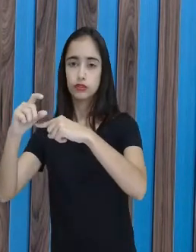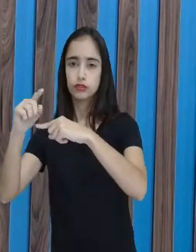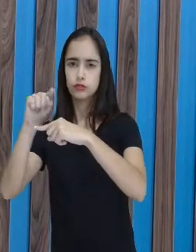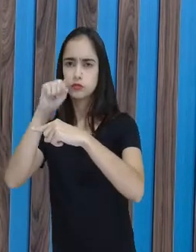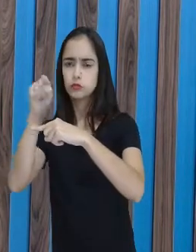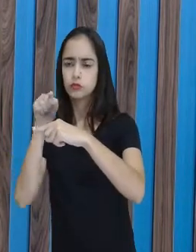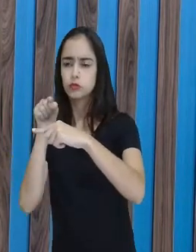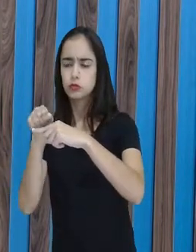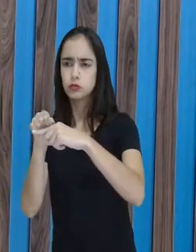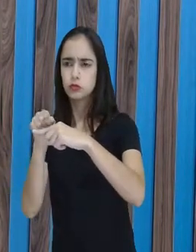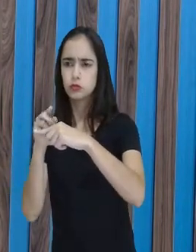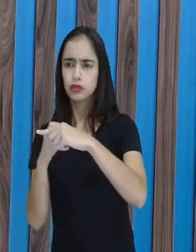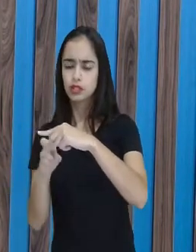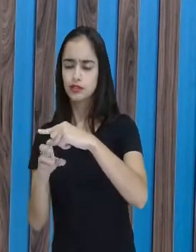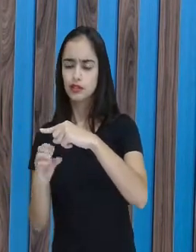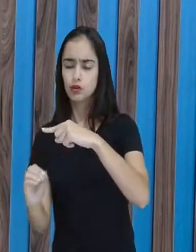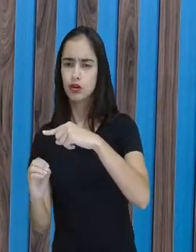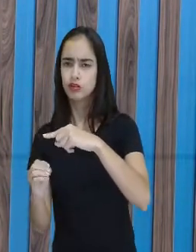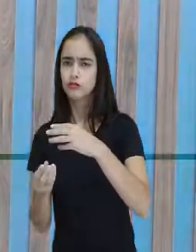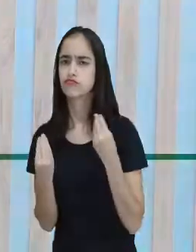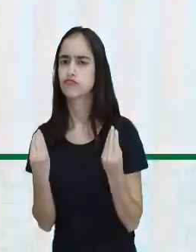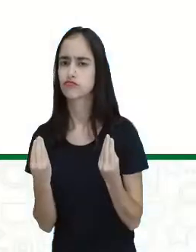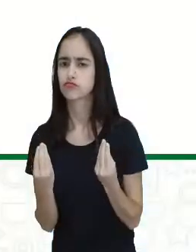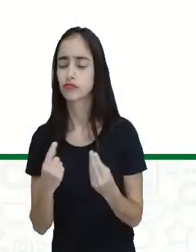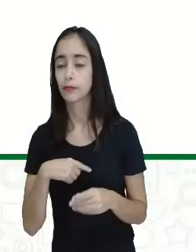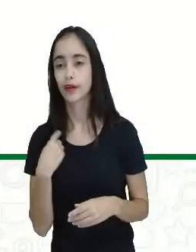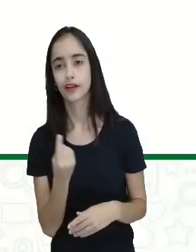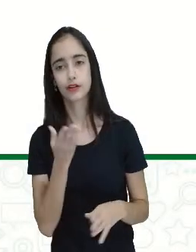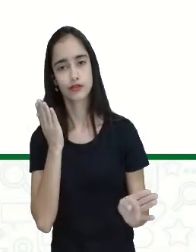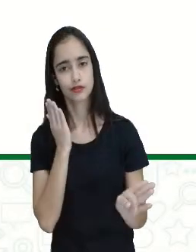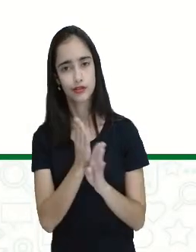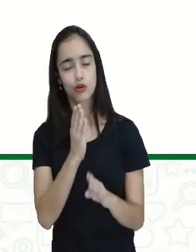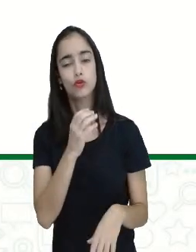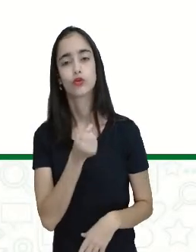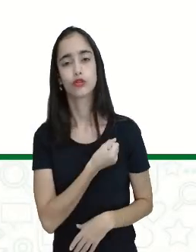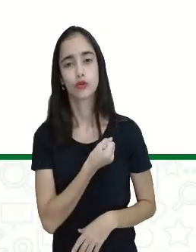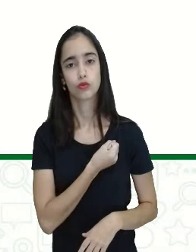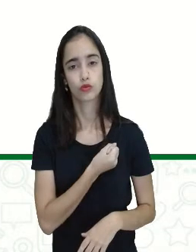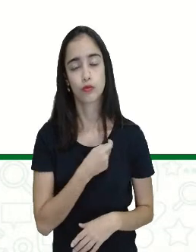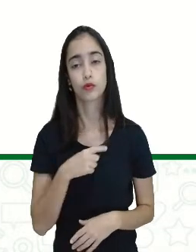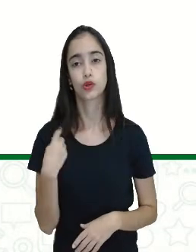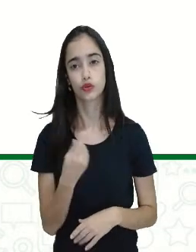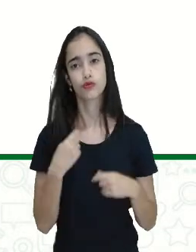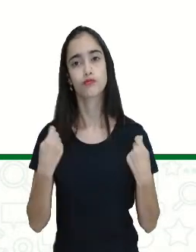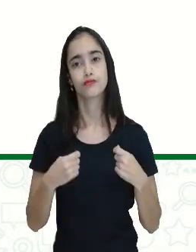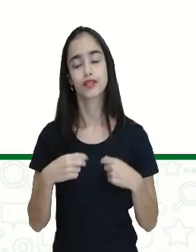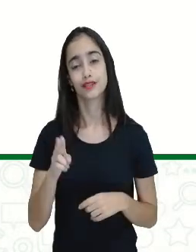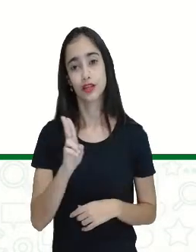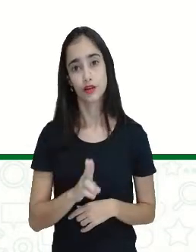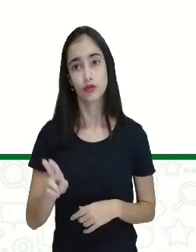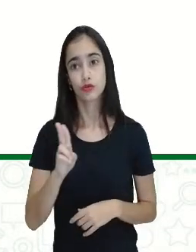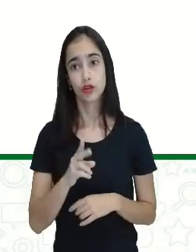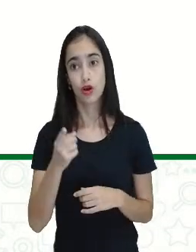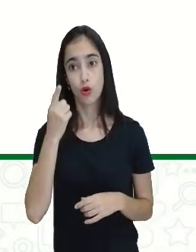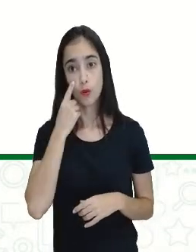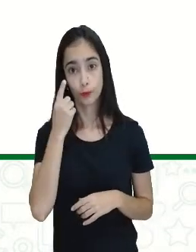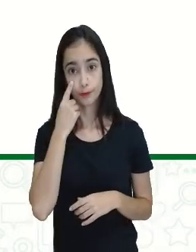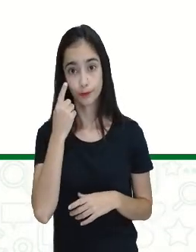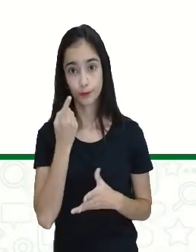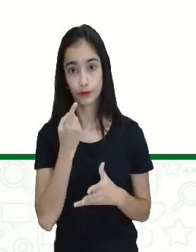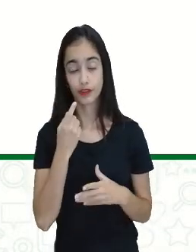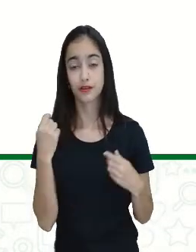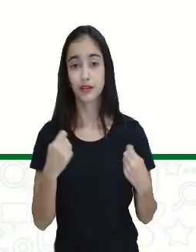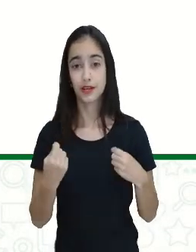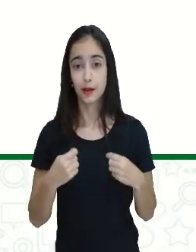gasolina. Para encontrar esse número, a gente vai utilizar logo um artifício. Vai dividir 50